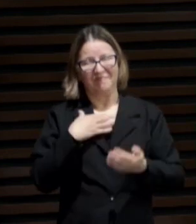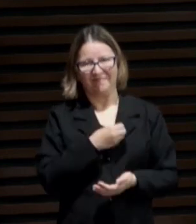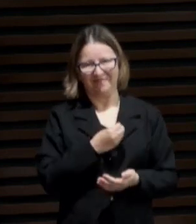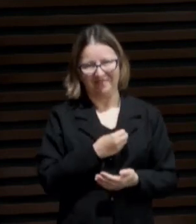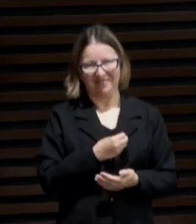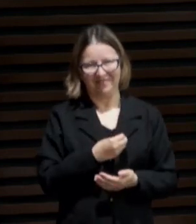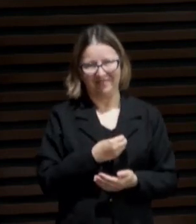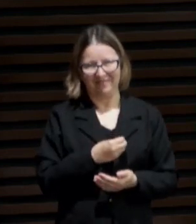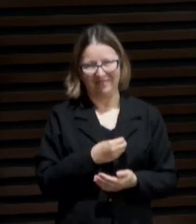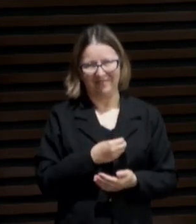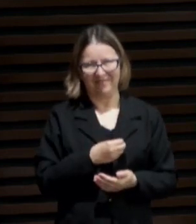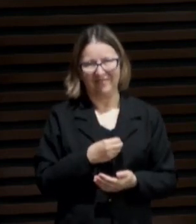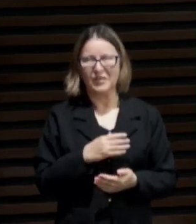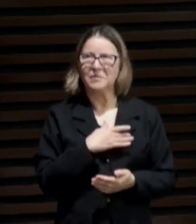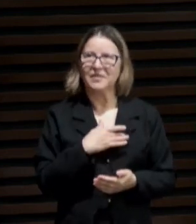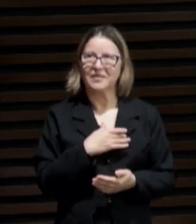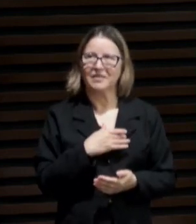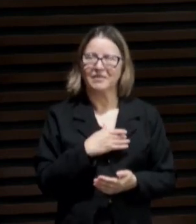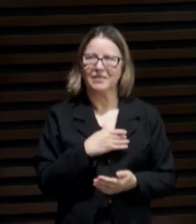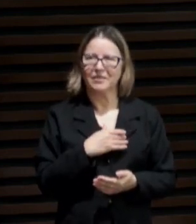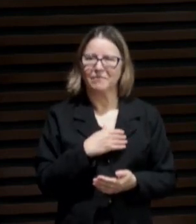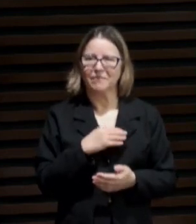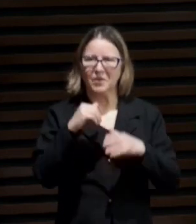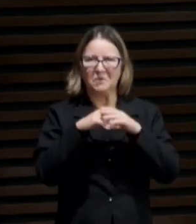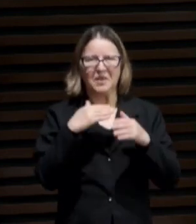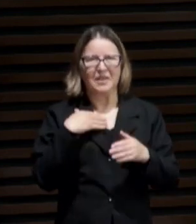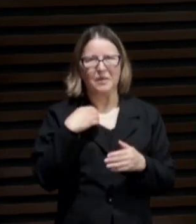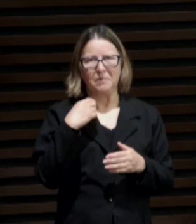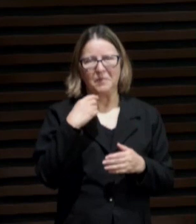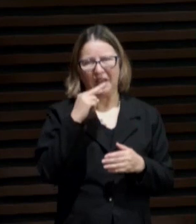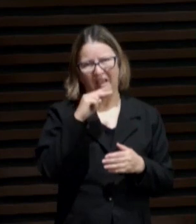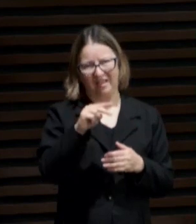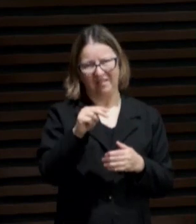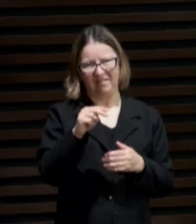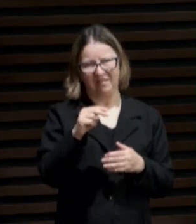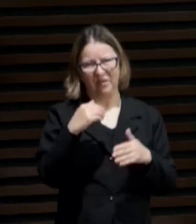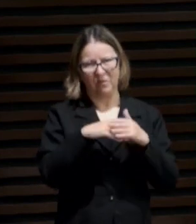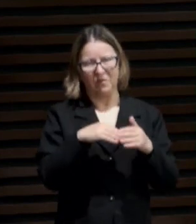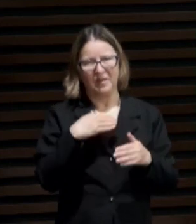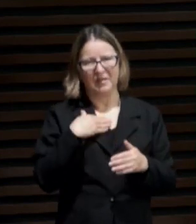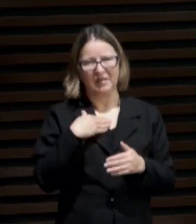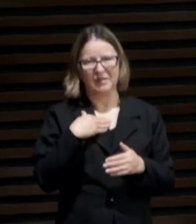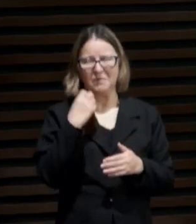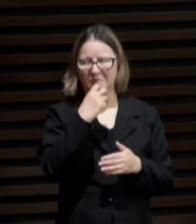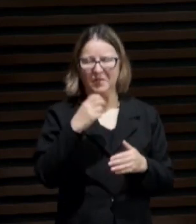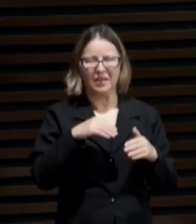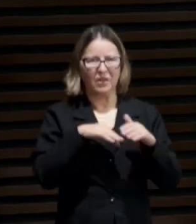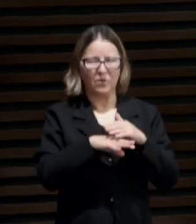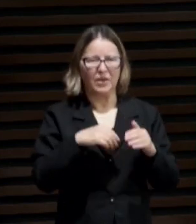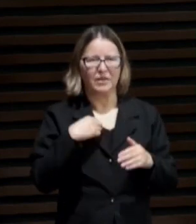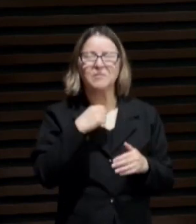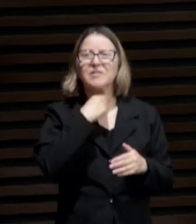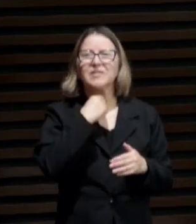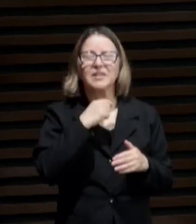Por misericórdia, guarda a minha língua, guarda a minha boca, guarda a minha garganta, guarda o meu falar, guarda os meus lábios,